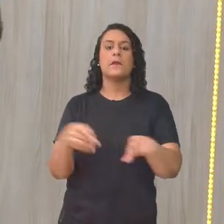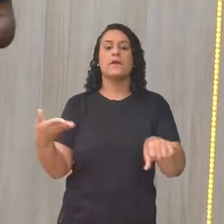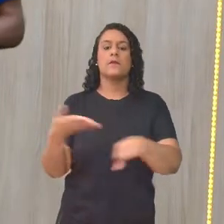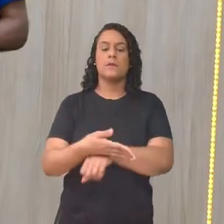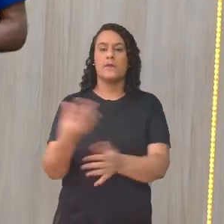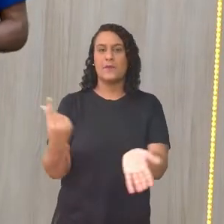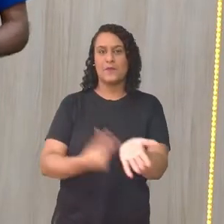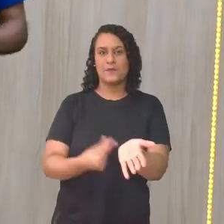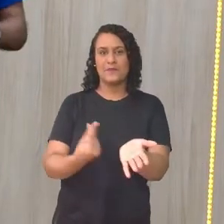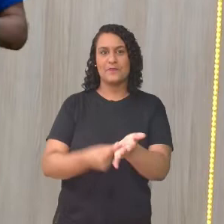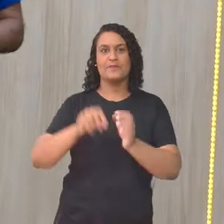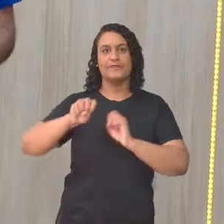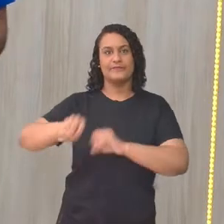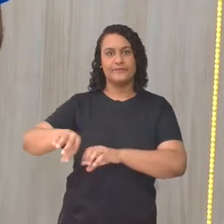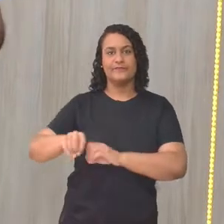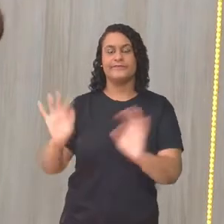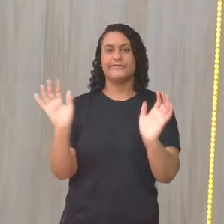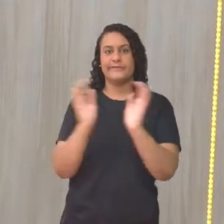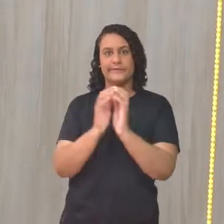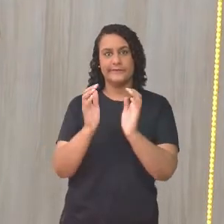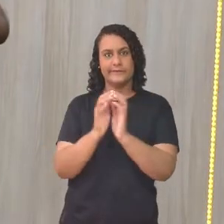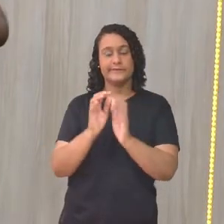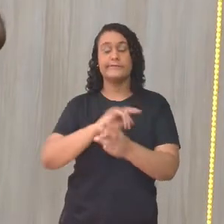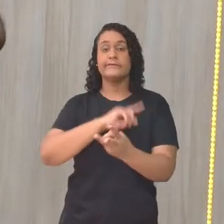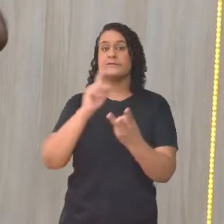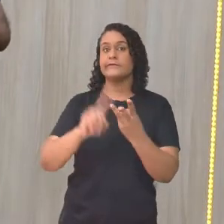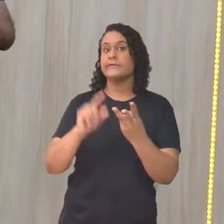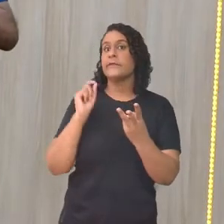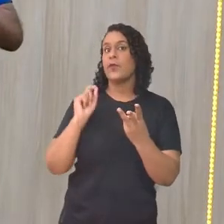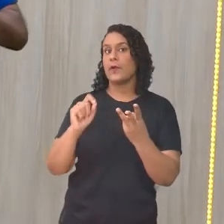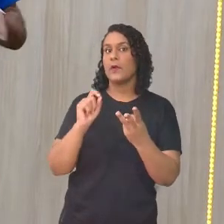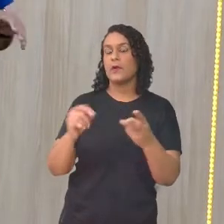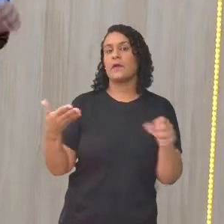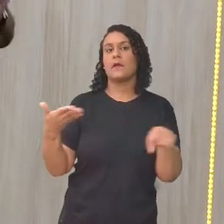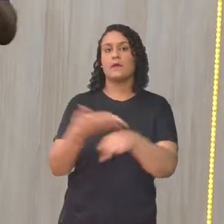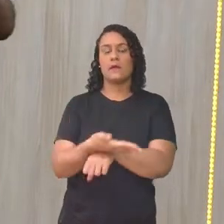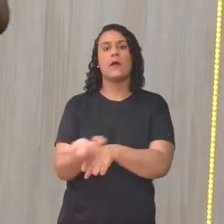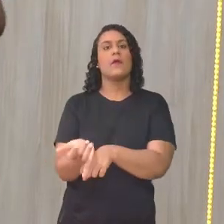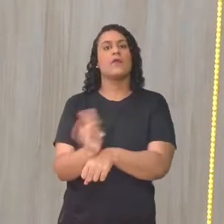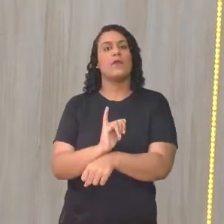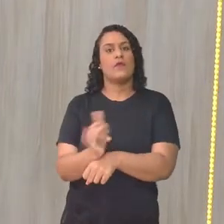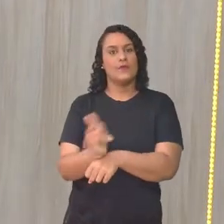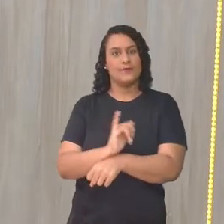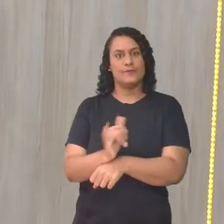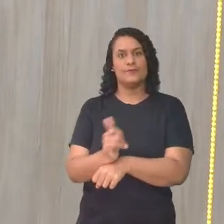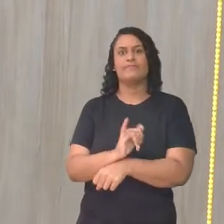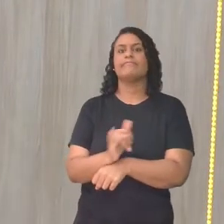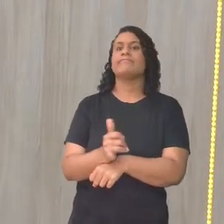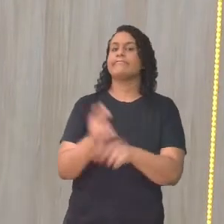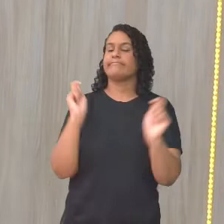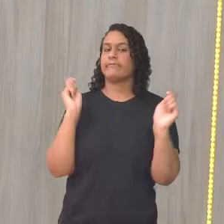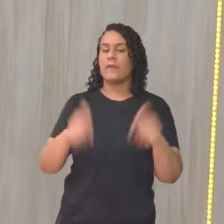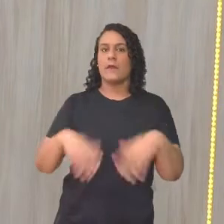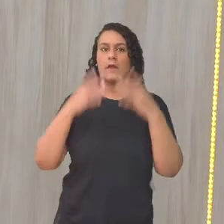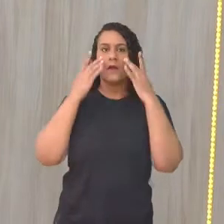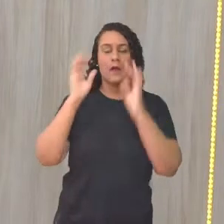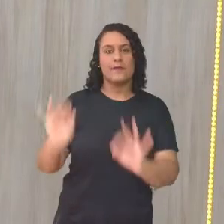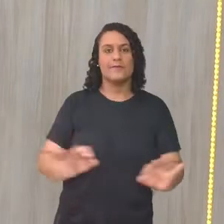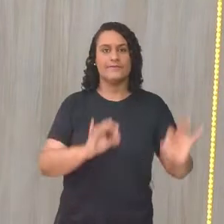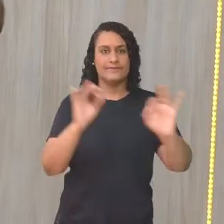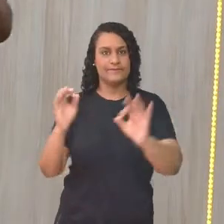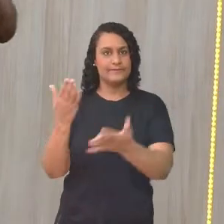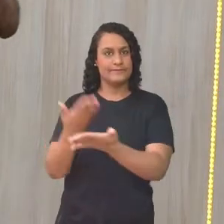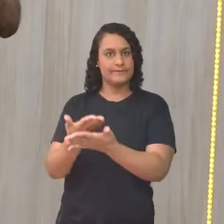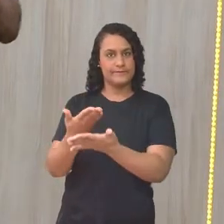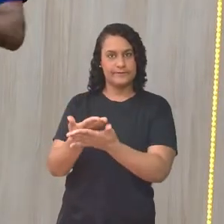aplicativo Educa Recife. E temos também a assistir, ó, pelo computador. Pode acessar lá o YouTube e você assistir a nossa aula,